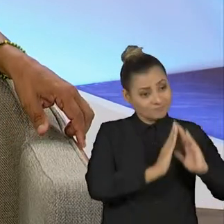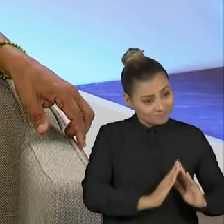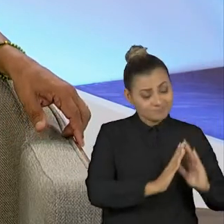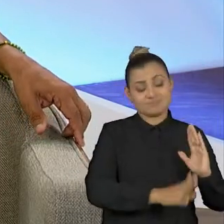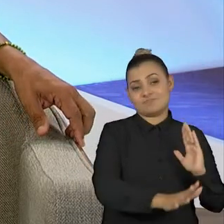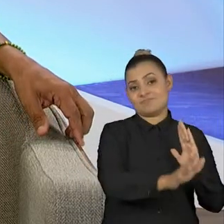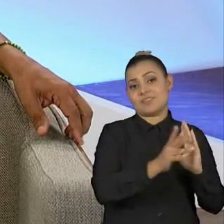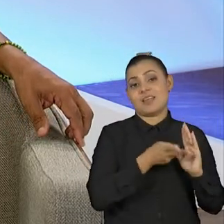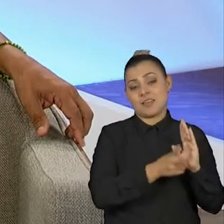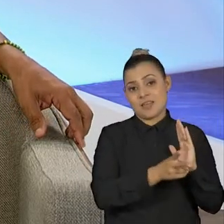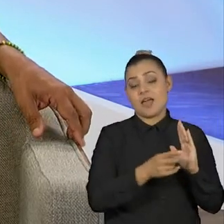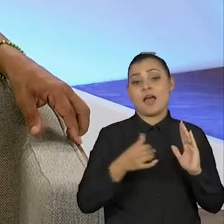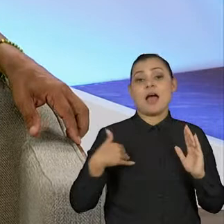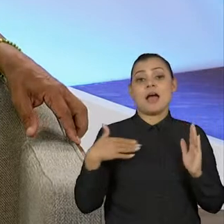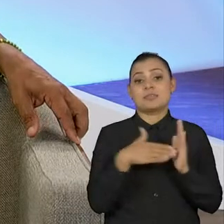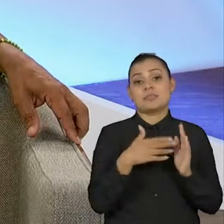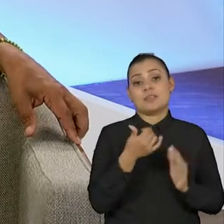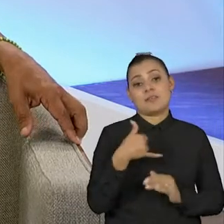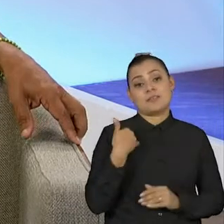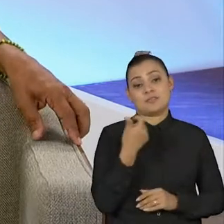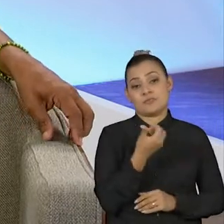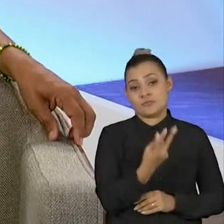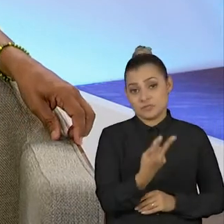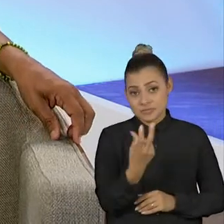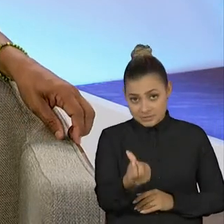E quando eu era